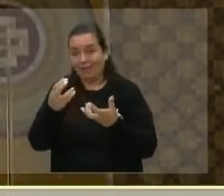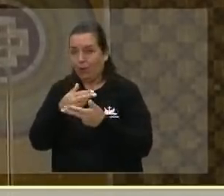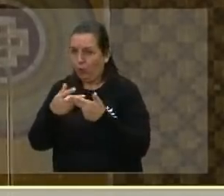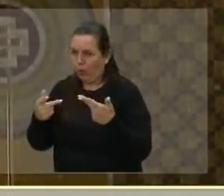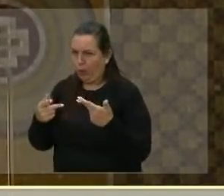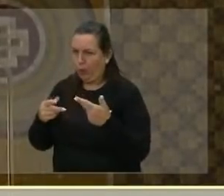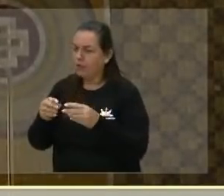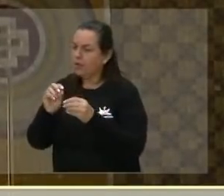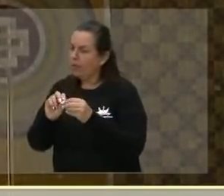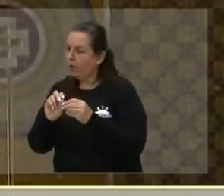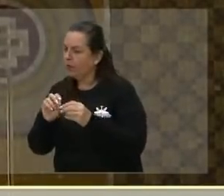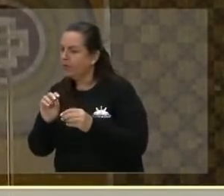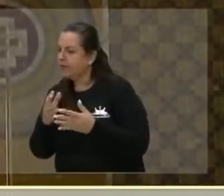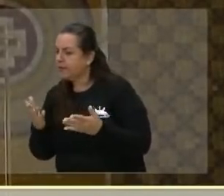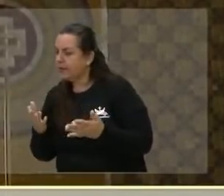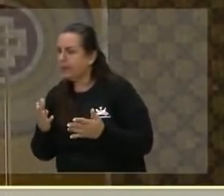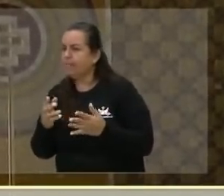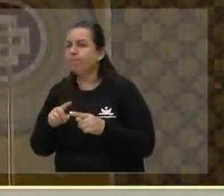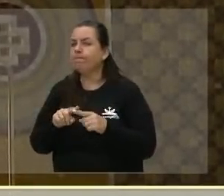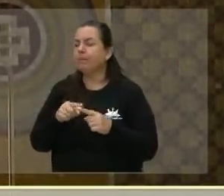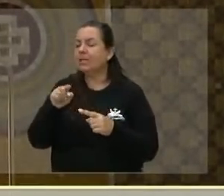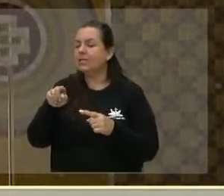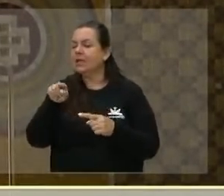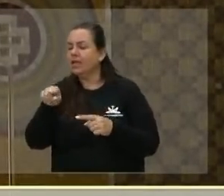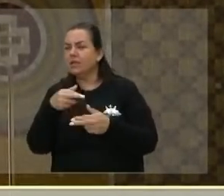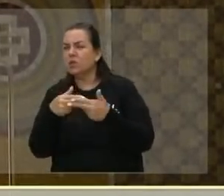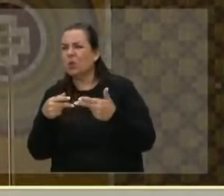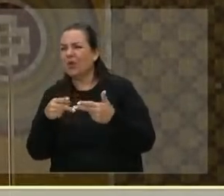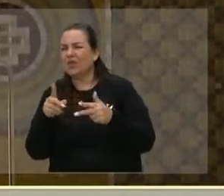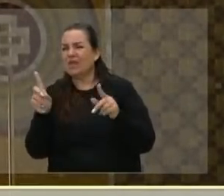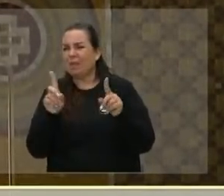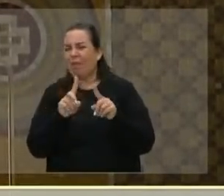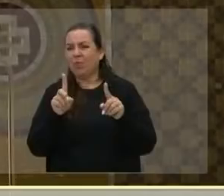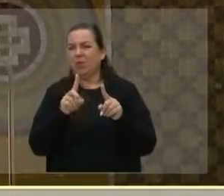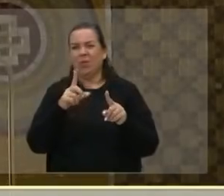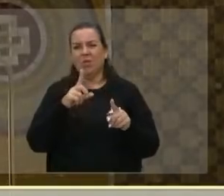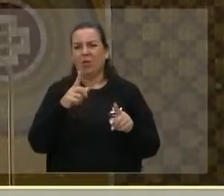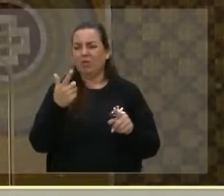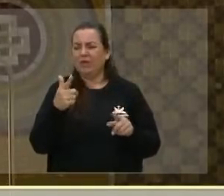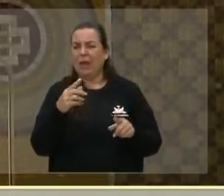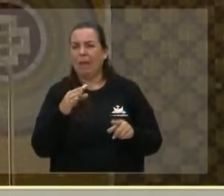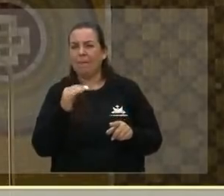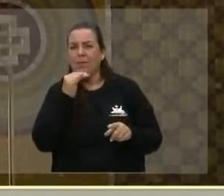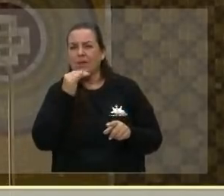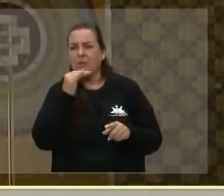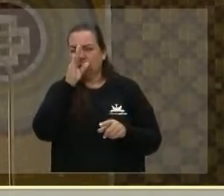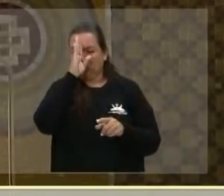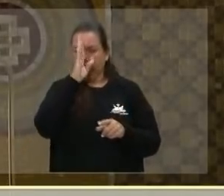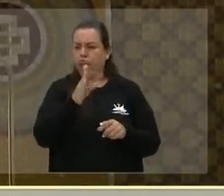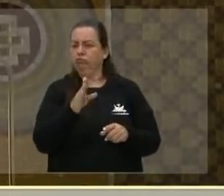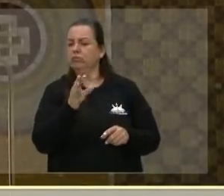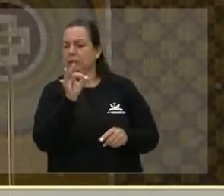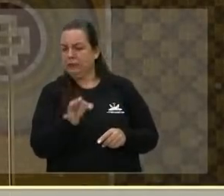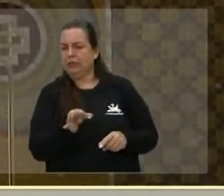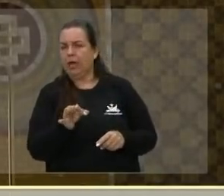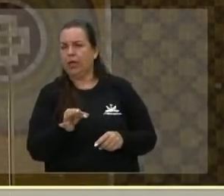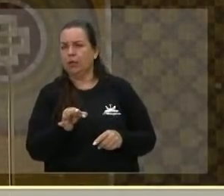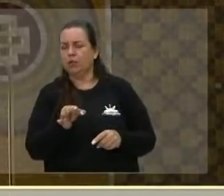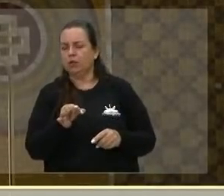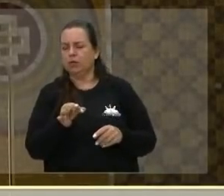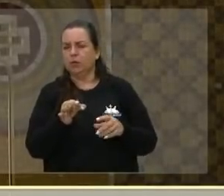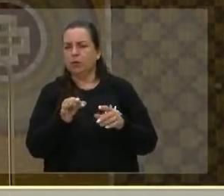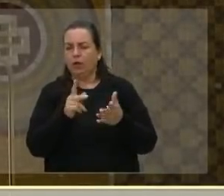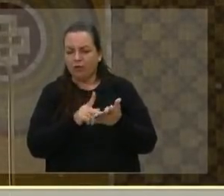você pode fazer um gesto mas se esse gesto não tem uma reta intenção o